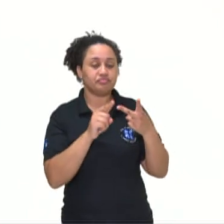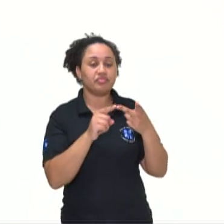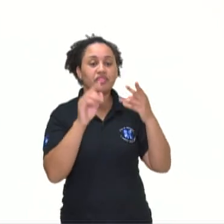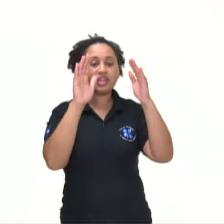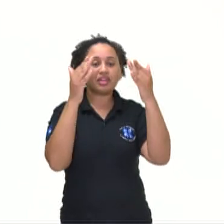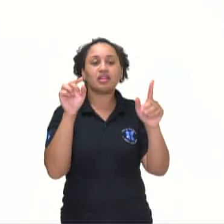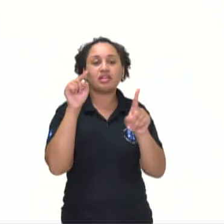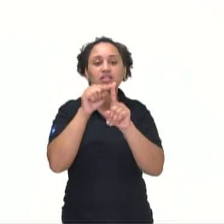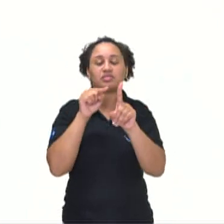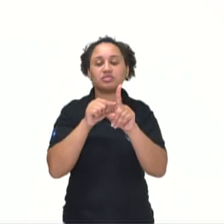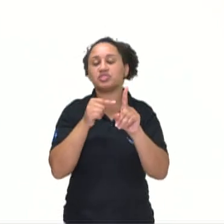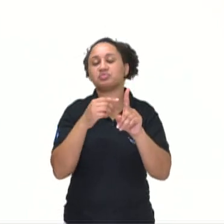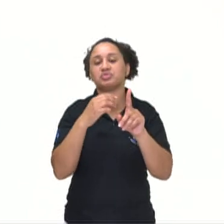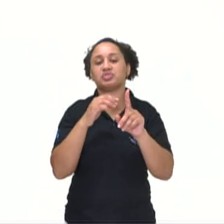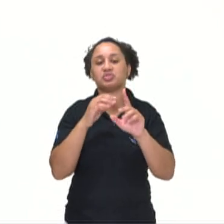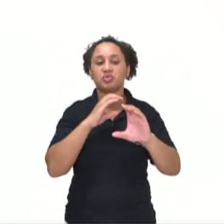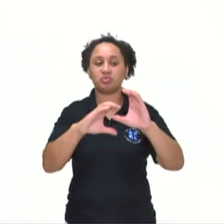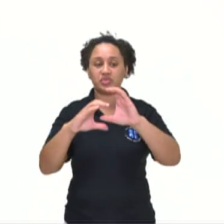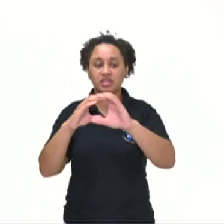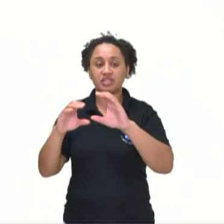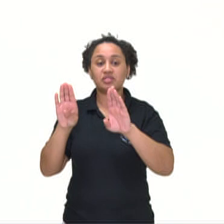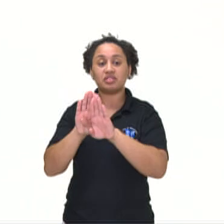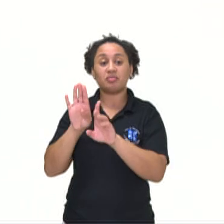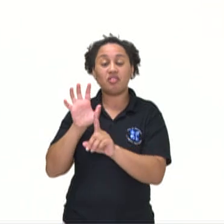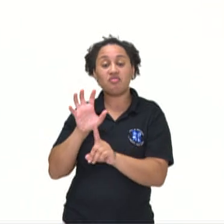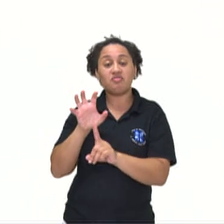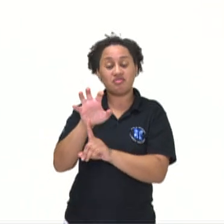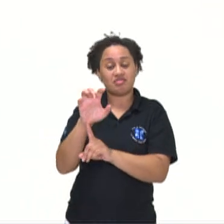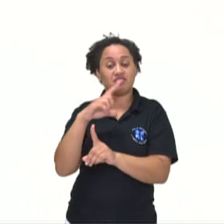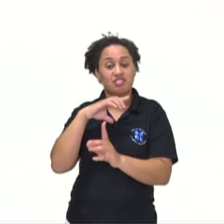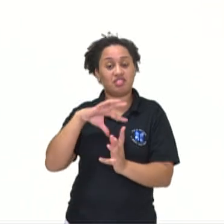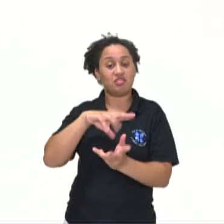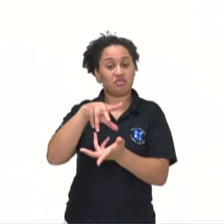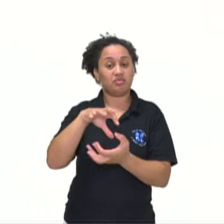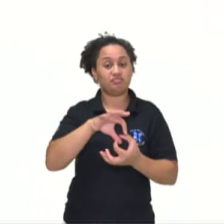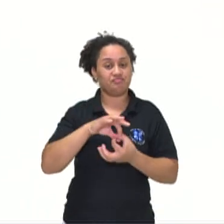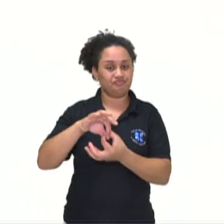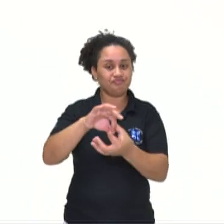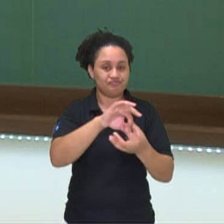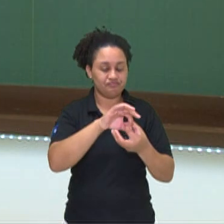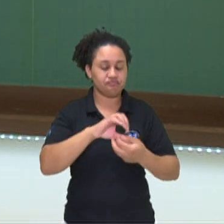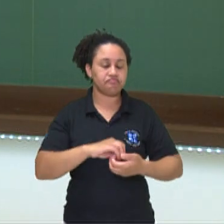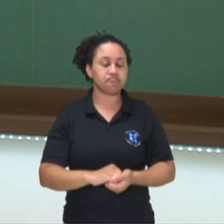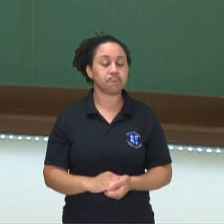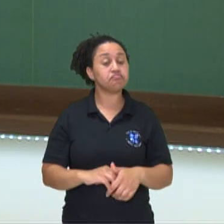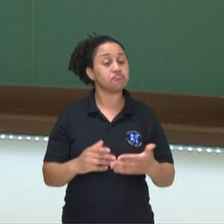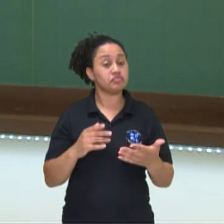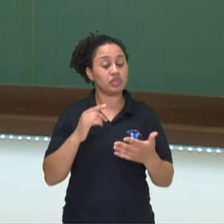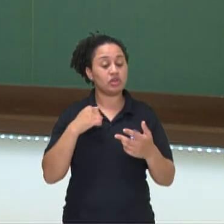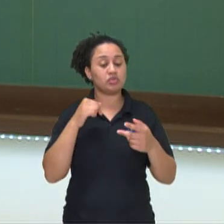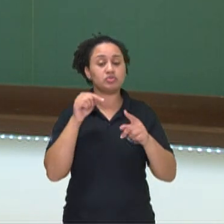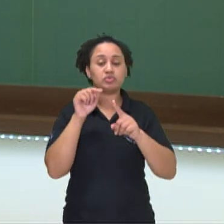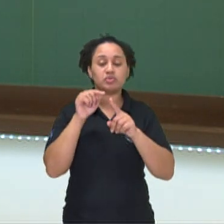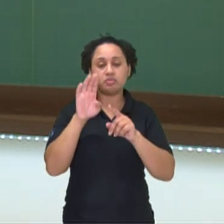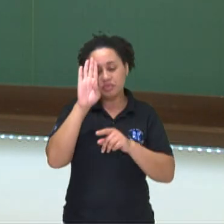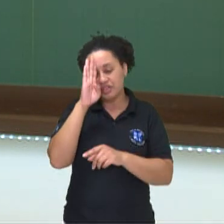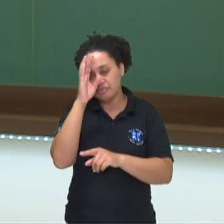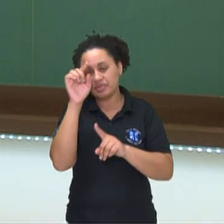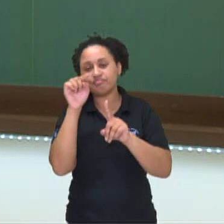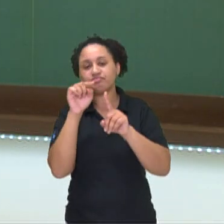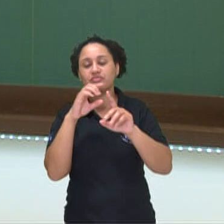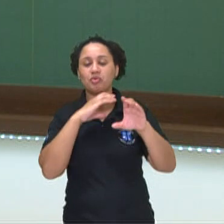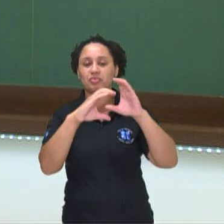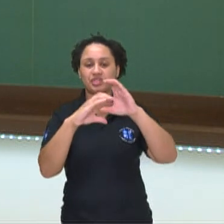os tipos de meios de comunicação e sua influência no mundo global. Então a gente vai falar sobre os principais meios de comunicação,